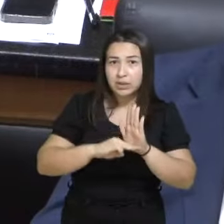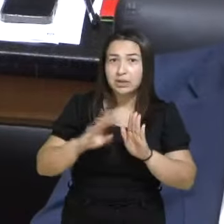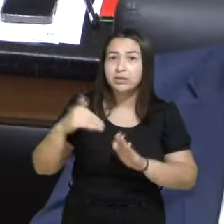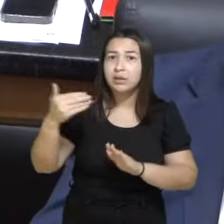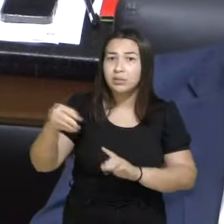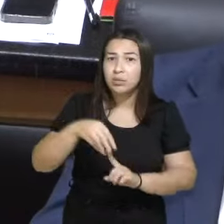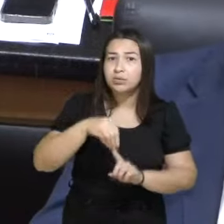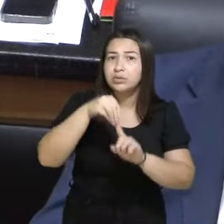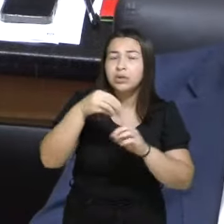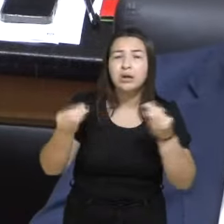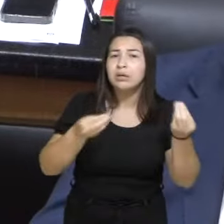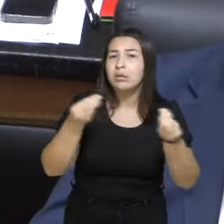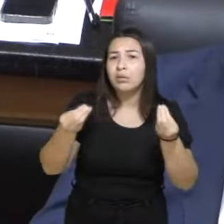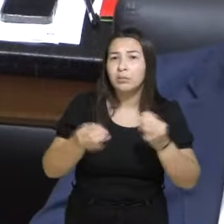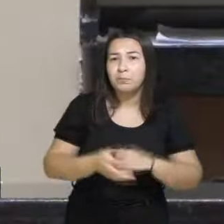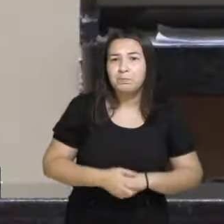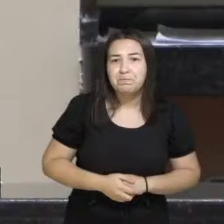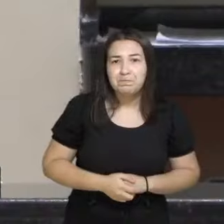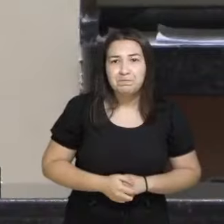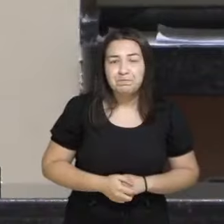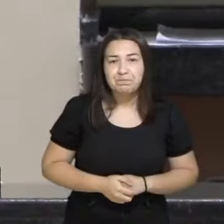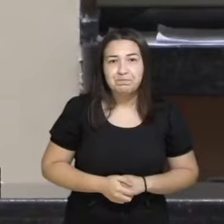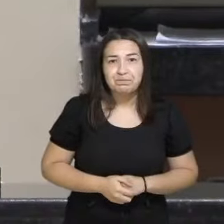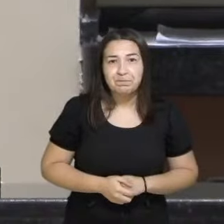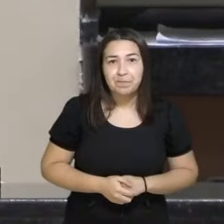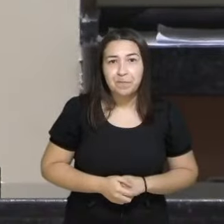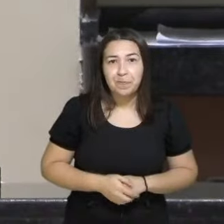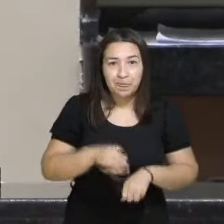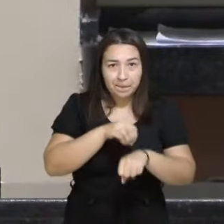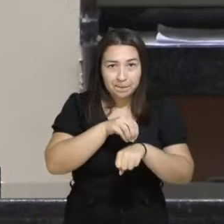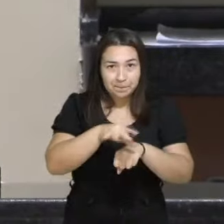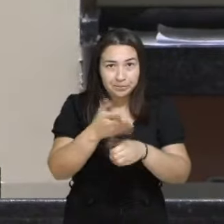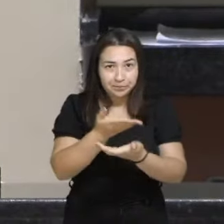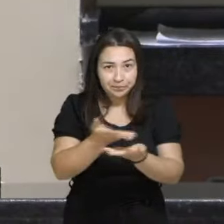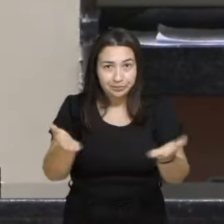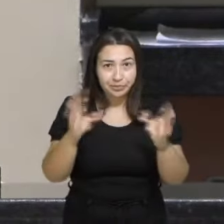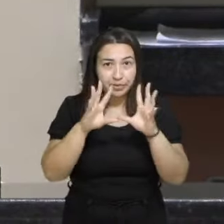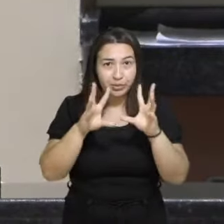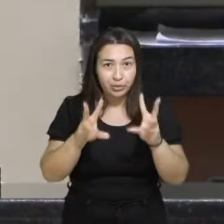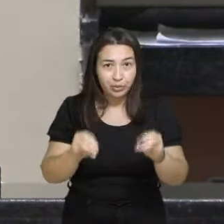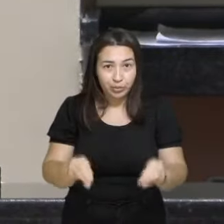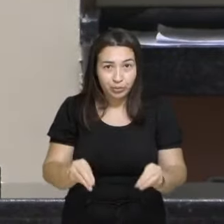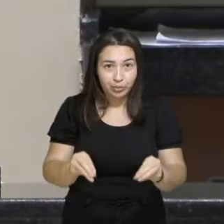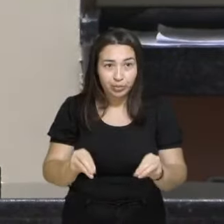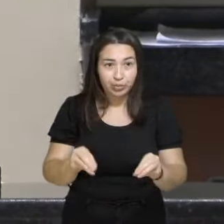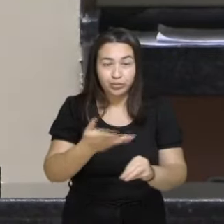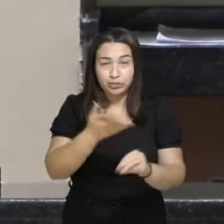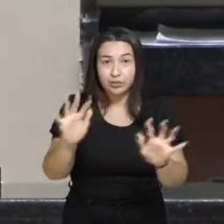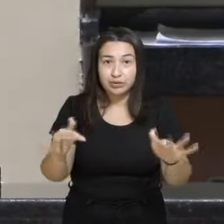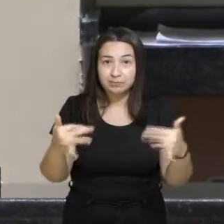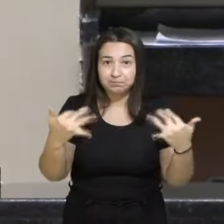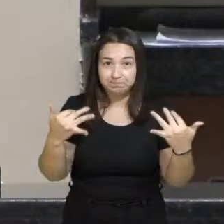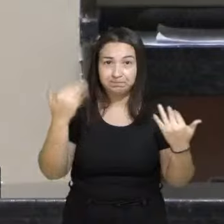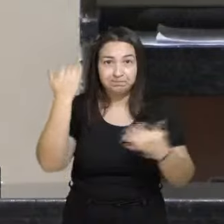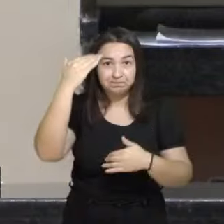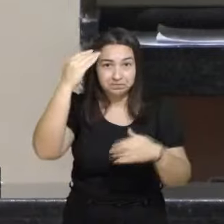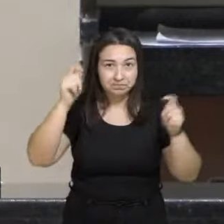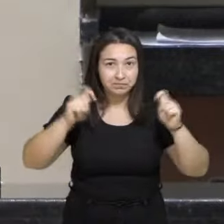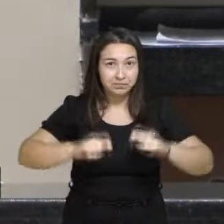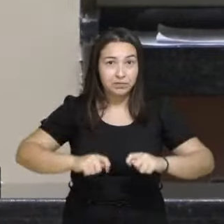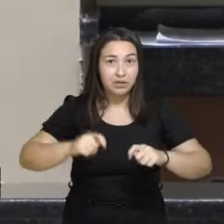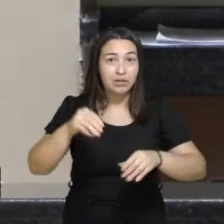destaques. Perfeito. Deputado, até para orientação, para que todos os senhores e senhoras deputados e também quem nos acompanha possam entender o que estamos